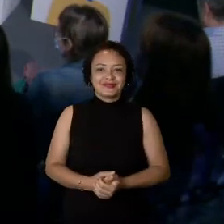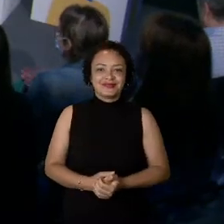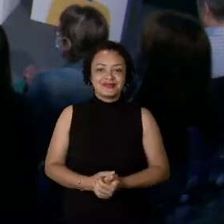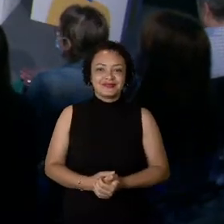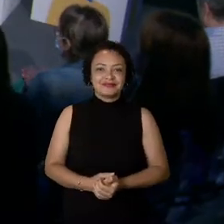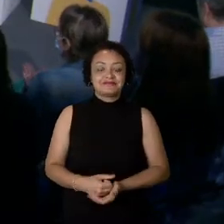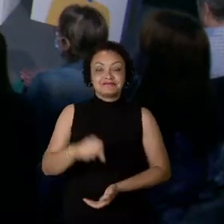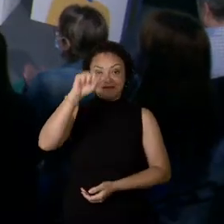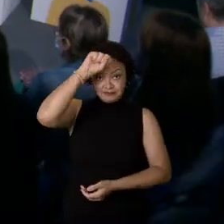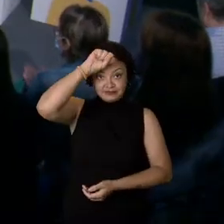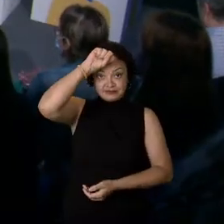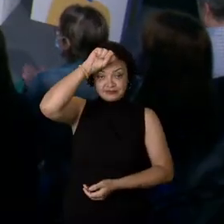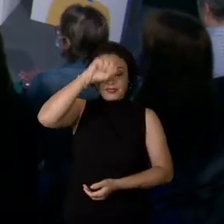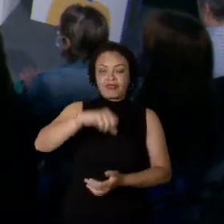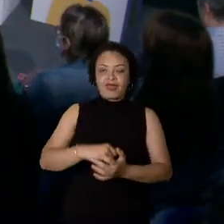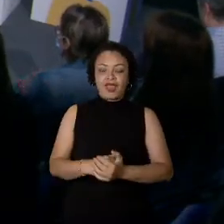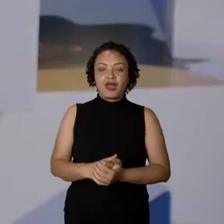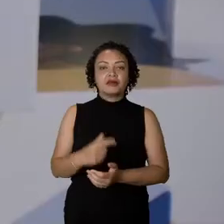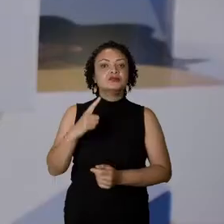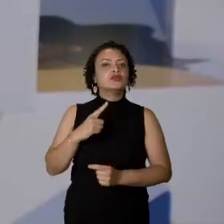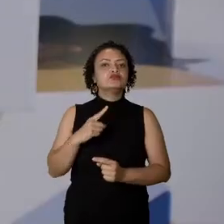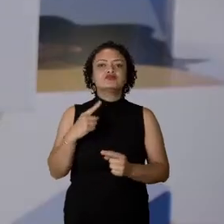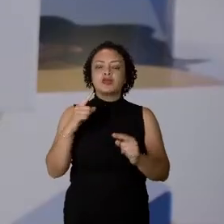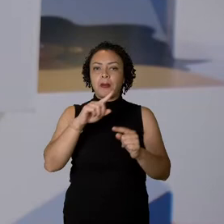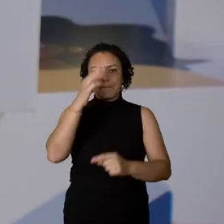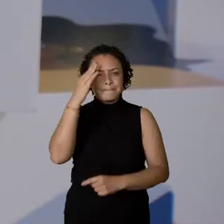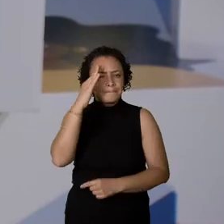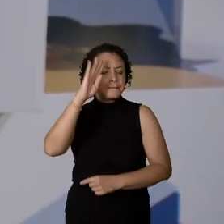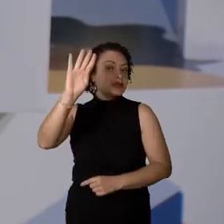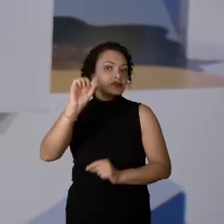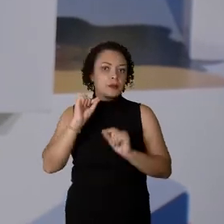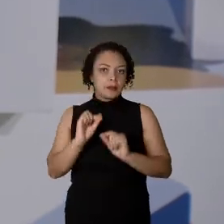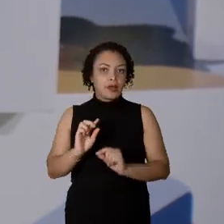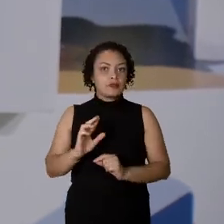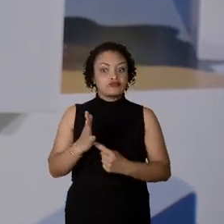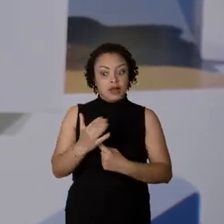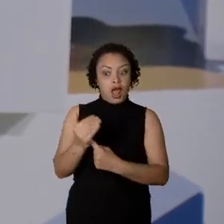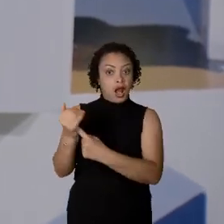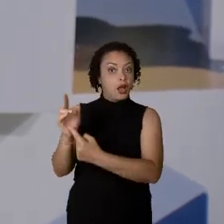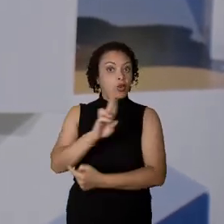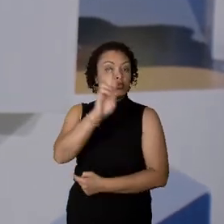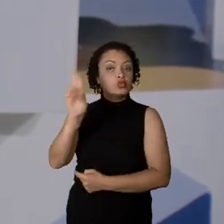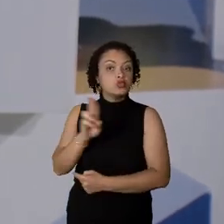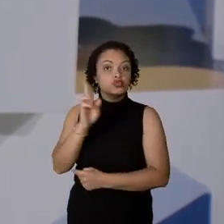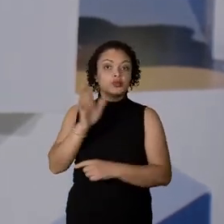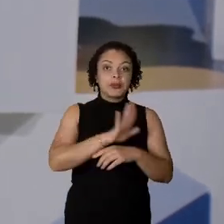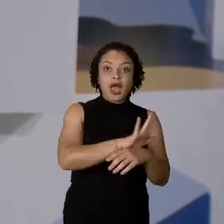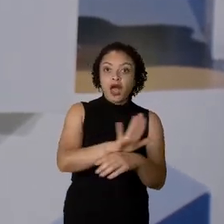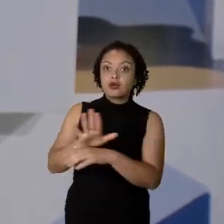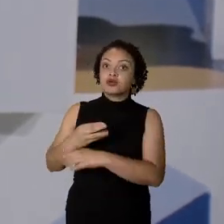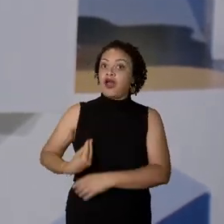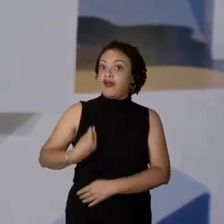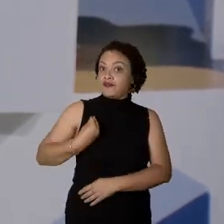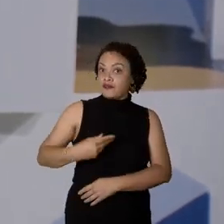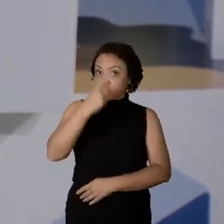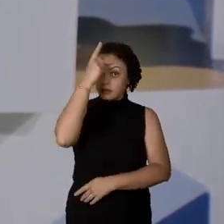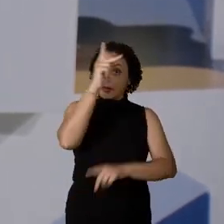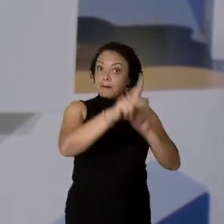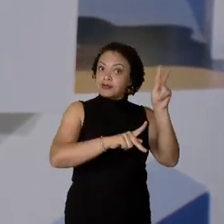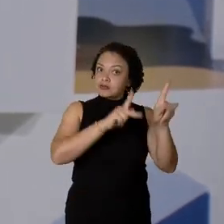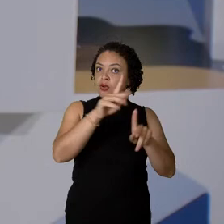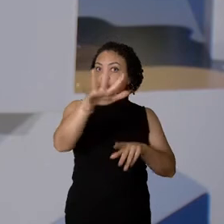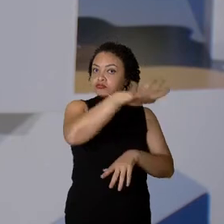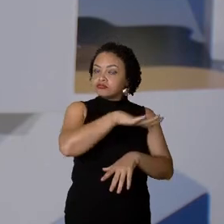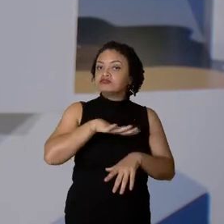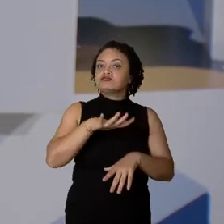A Samsung, ela tem como prioridade usar a tecnologia para melhorar a vida das pessoas. E isso passa pelo